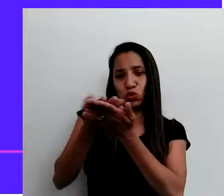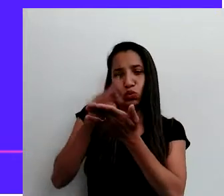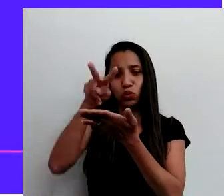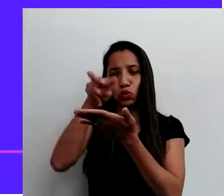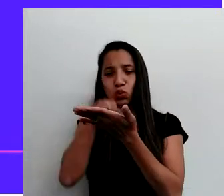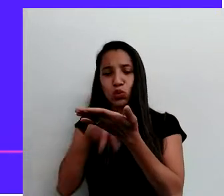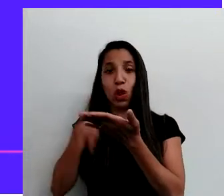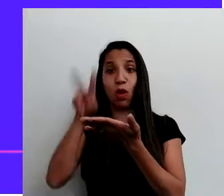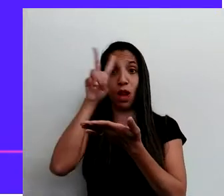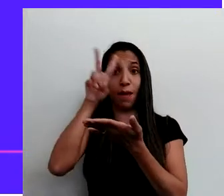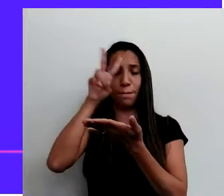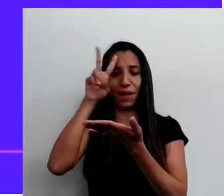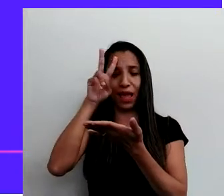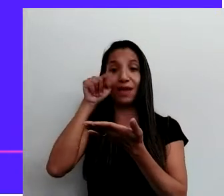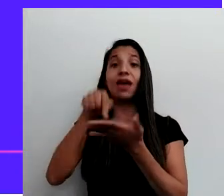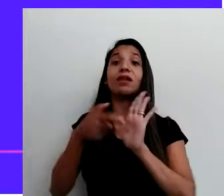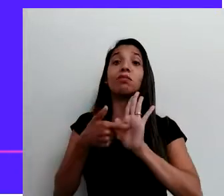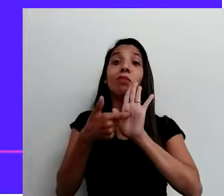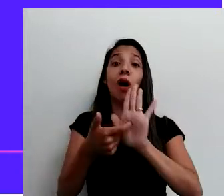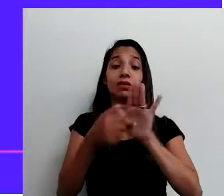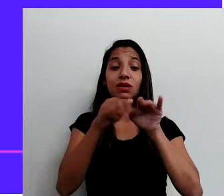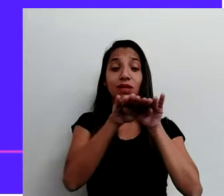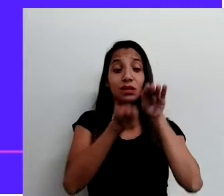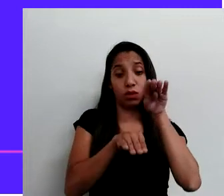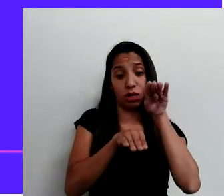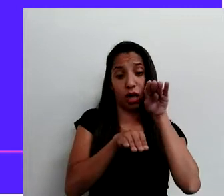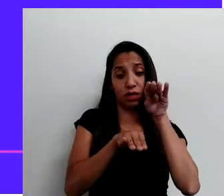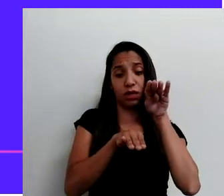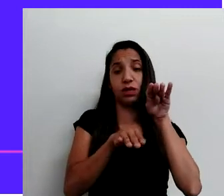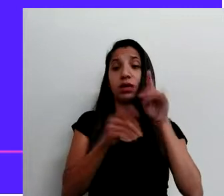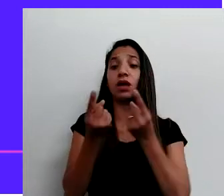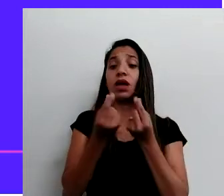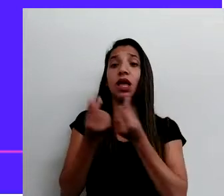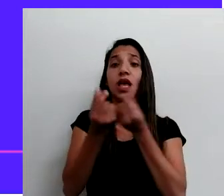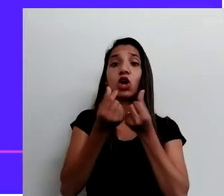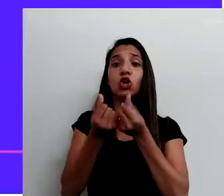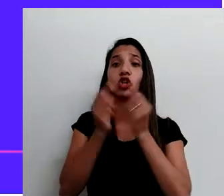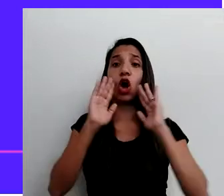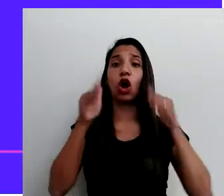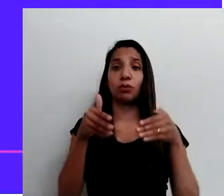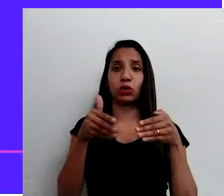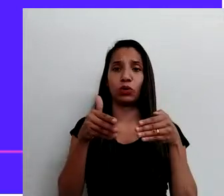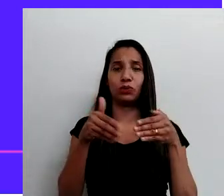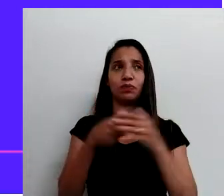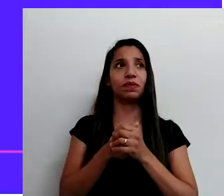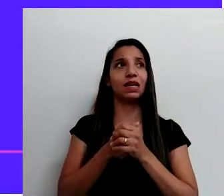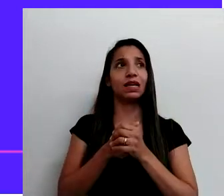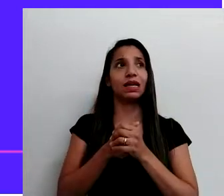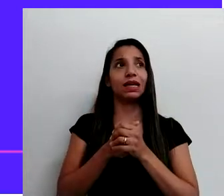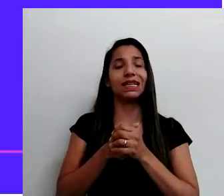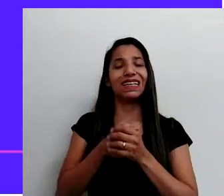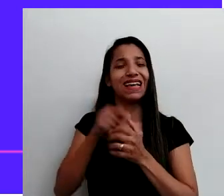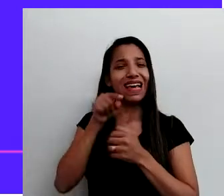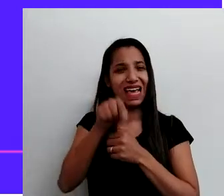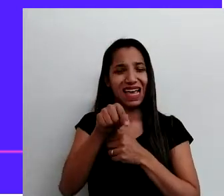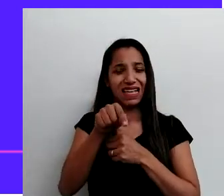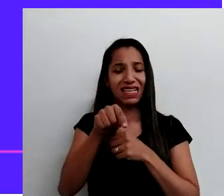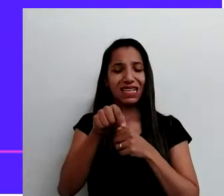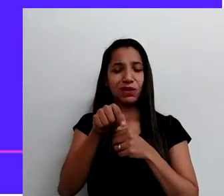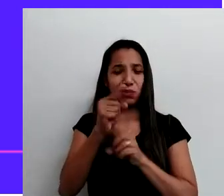antes do início, né, da nossa mesa, e essa frase, para mim, acho que resume um